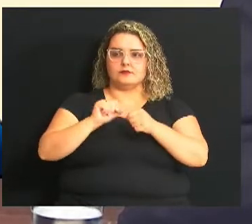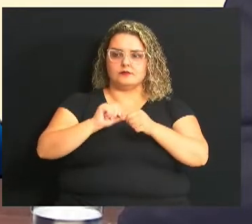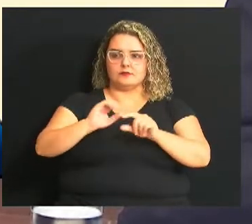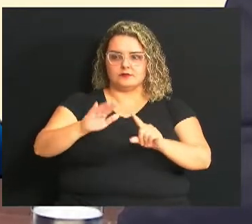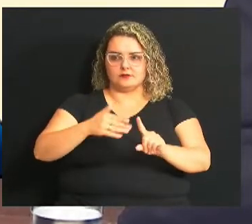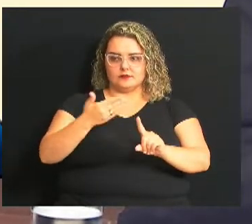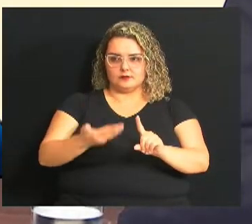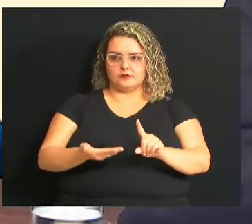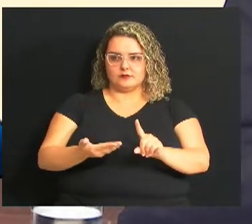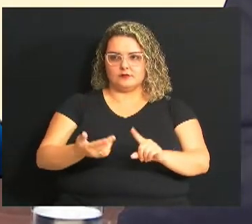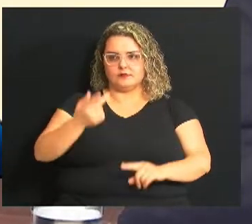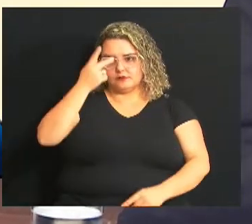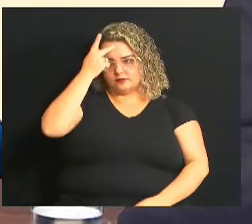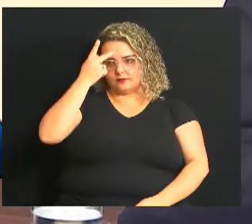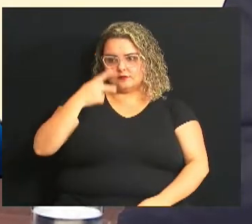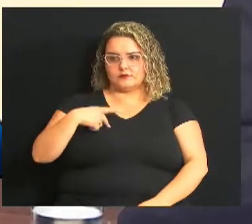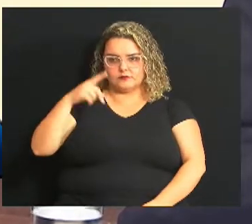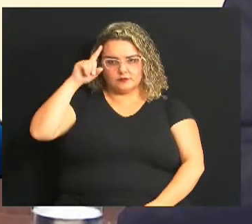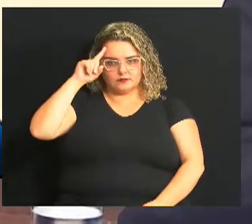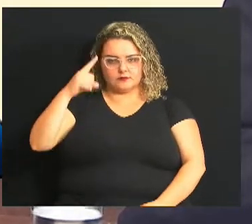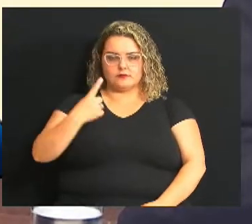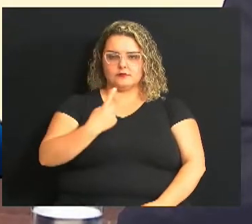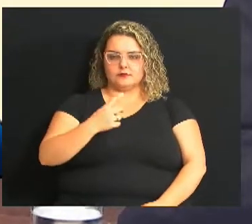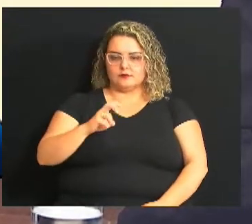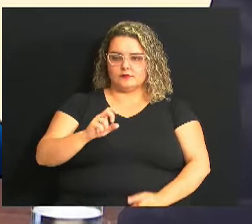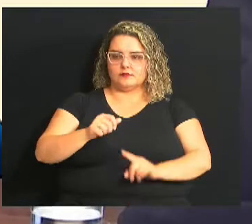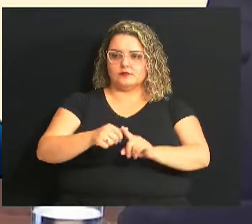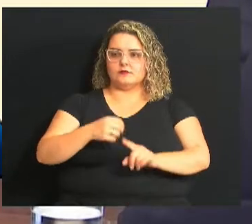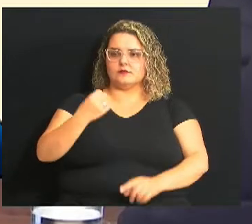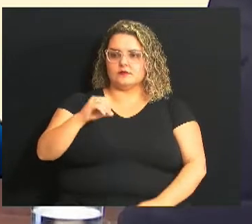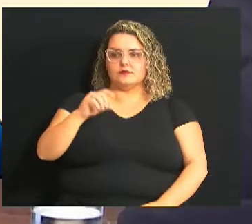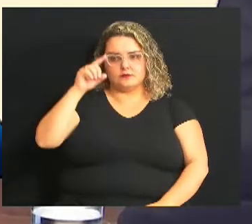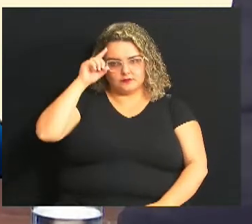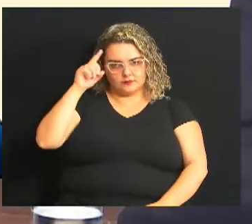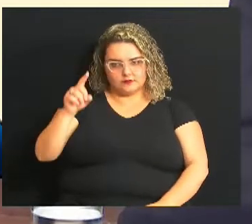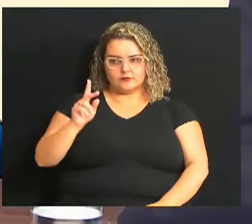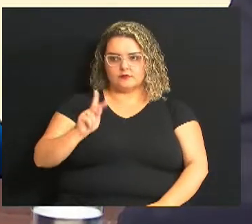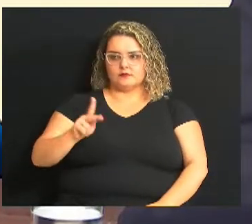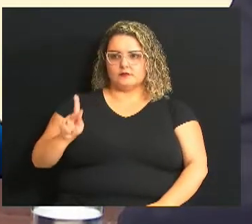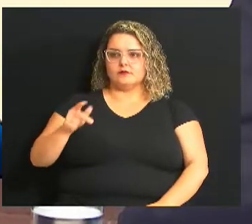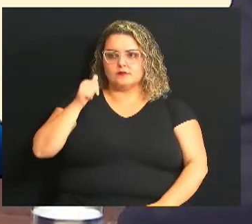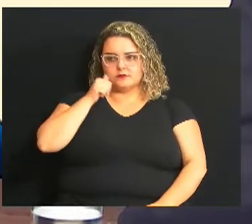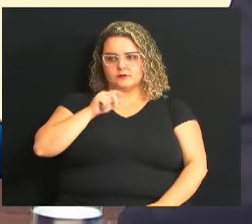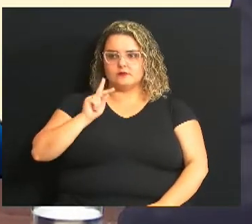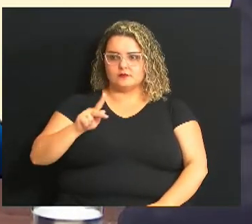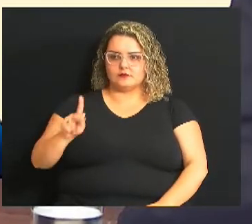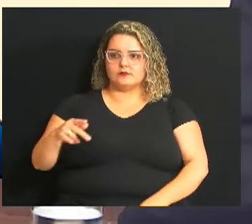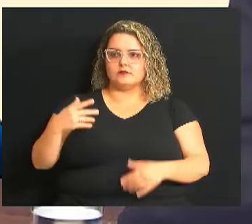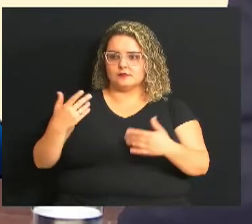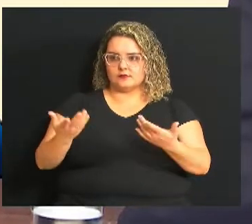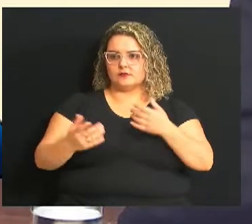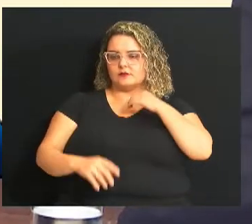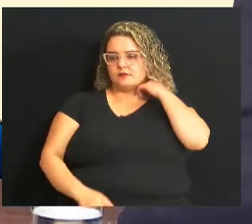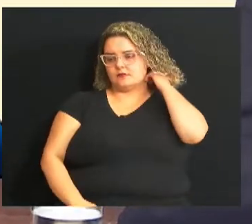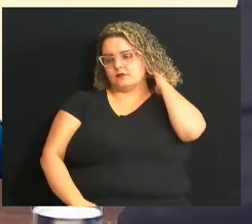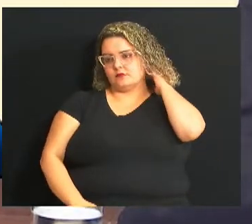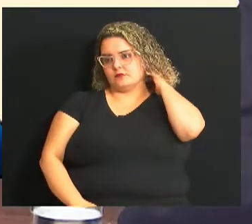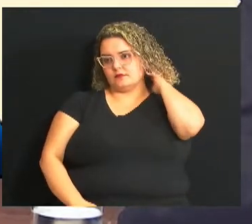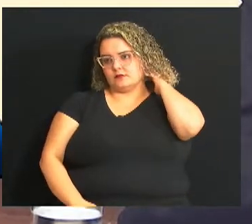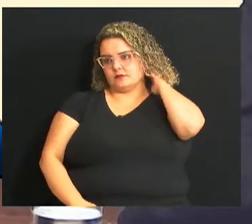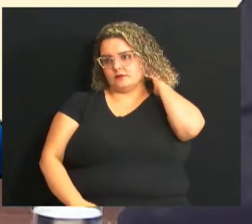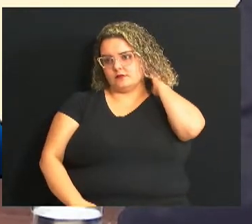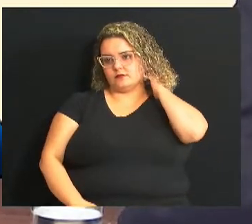no próprio dia 15 de outubro, que é o dia do professor, da professora, mas por conta do dia cair